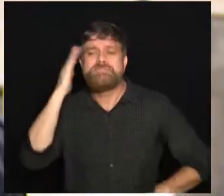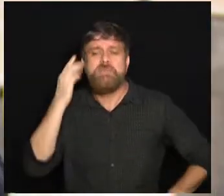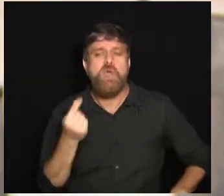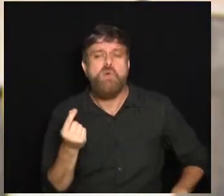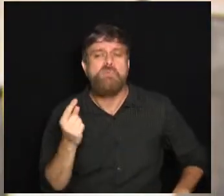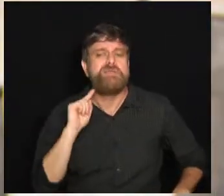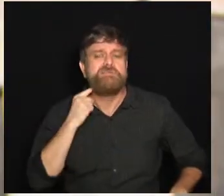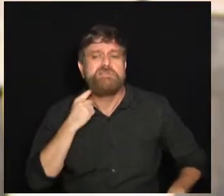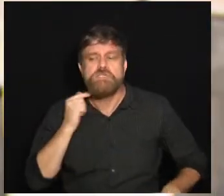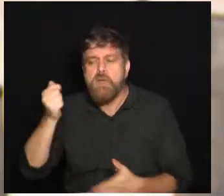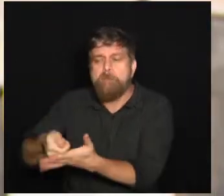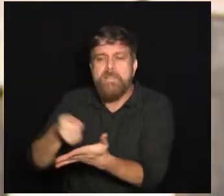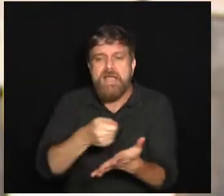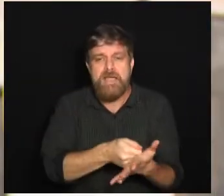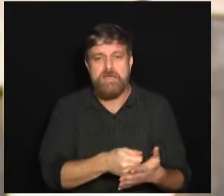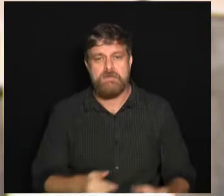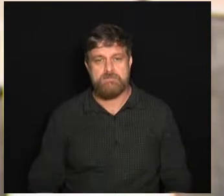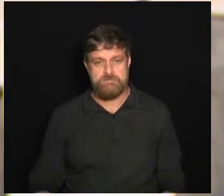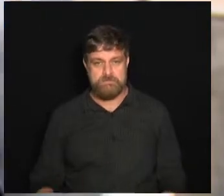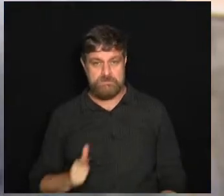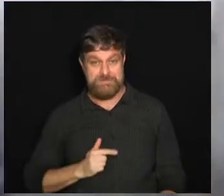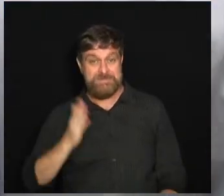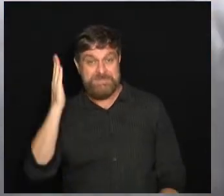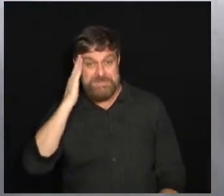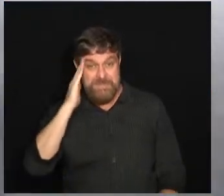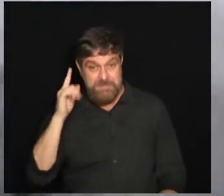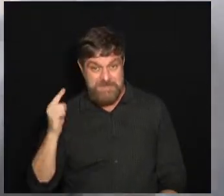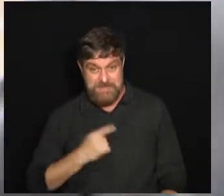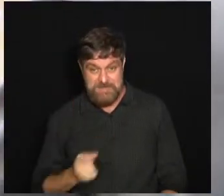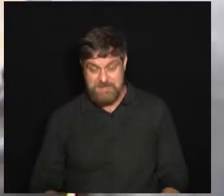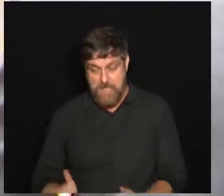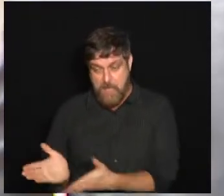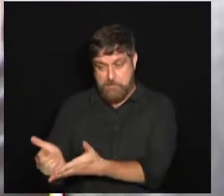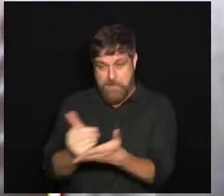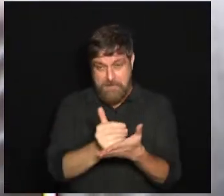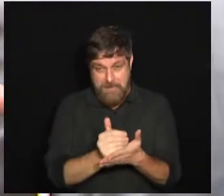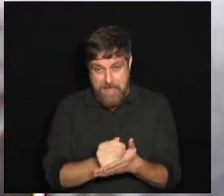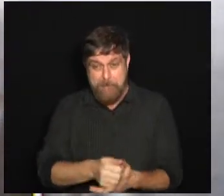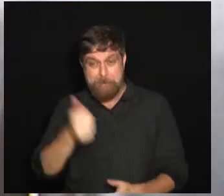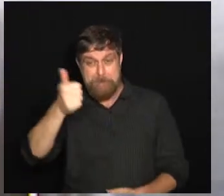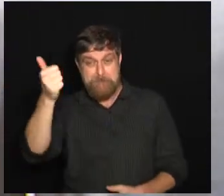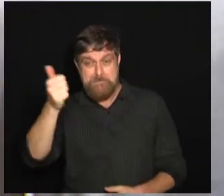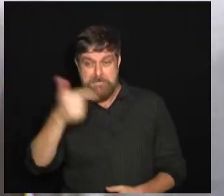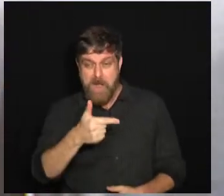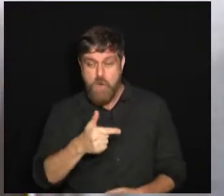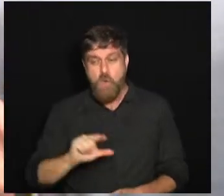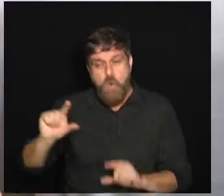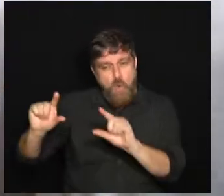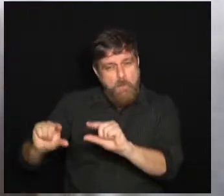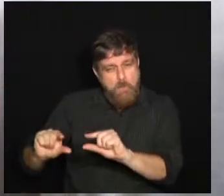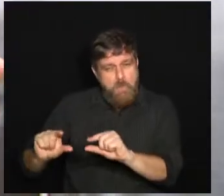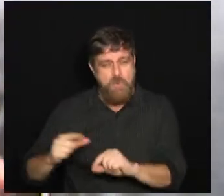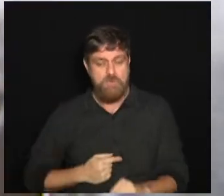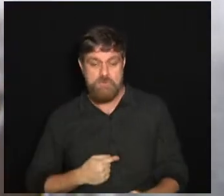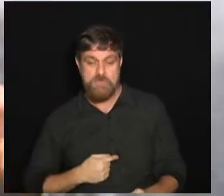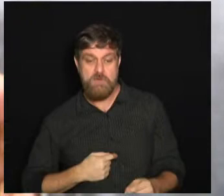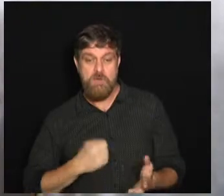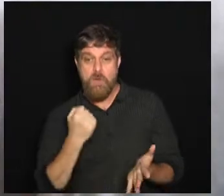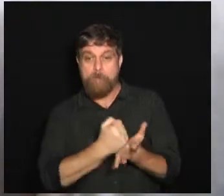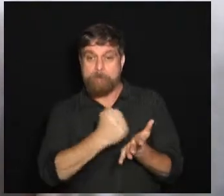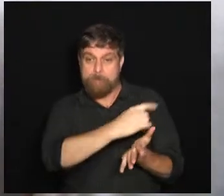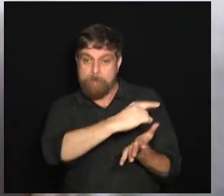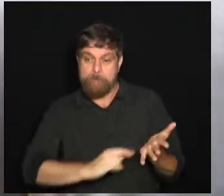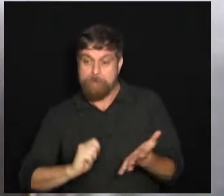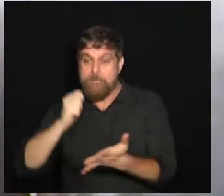Mas a fórmula mais fácil é essa, é saber se o que está recolhendo é maior ou menor do que aquilo que se paga